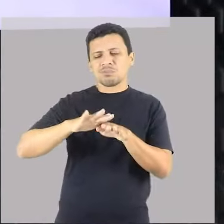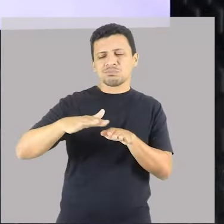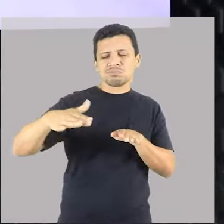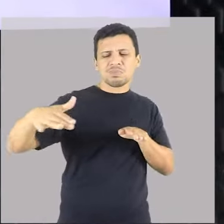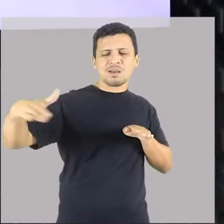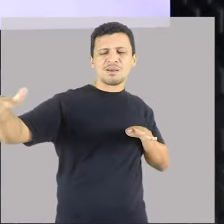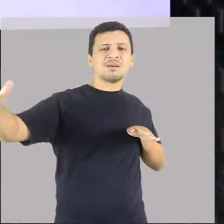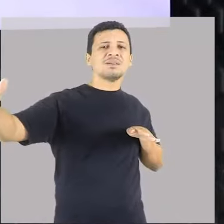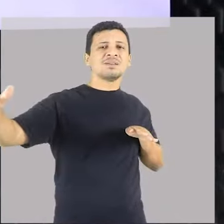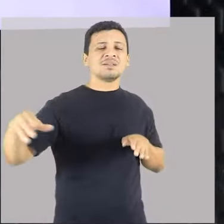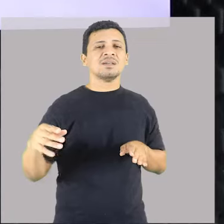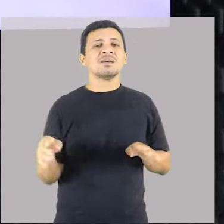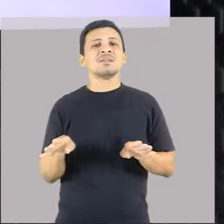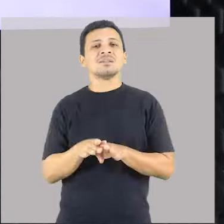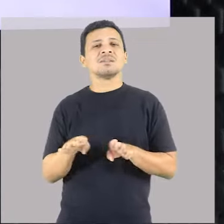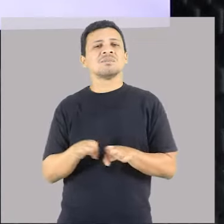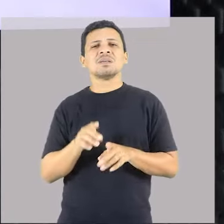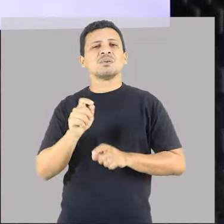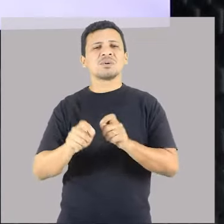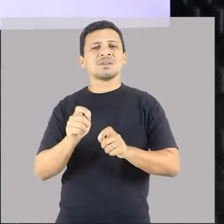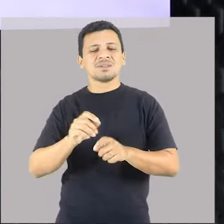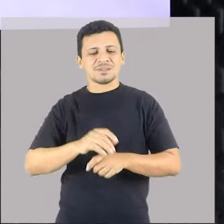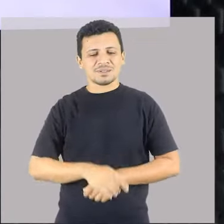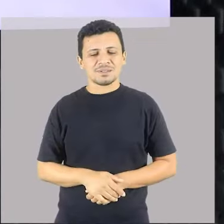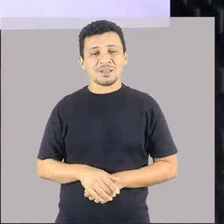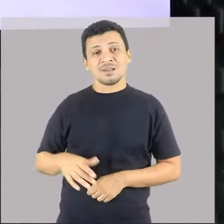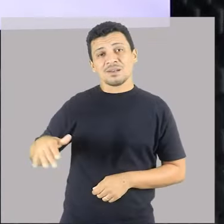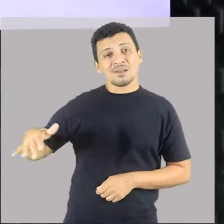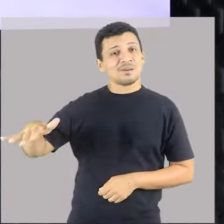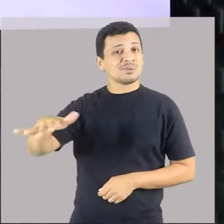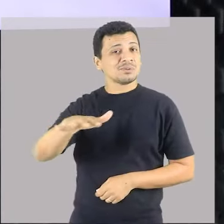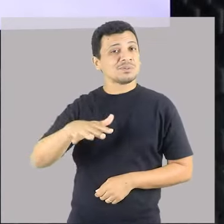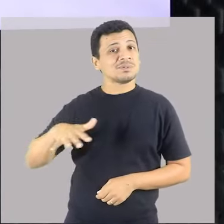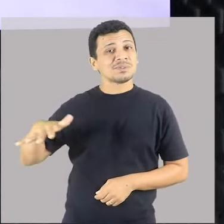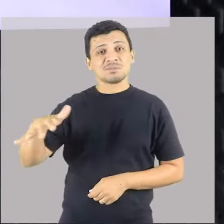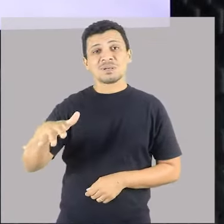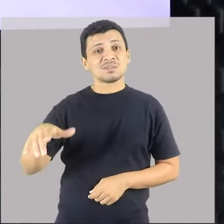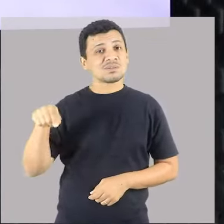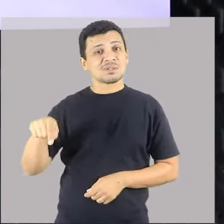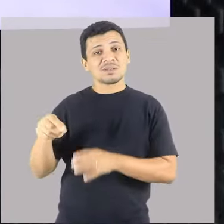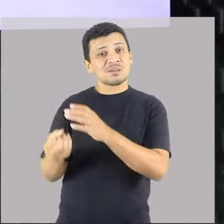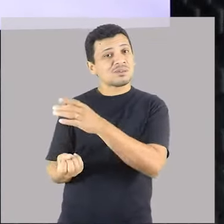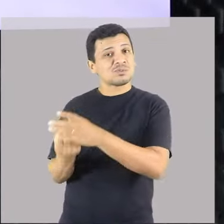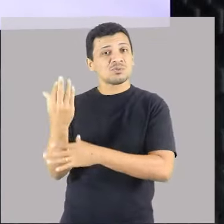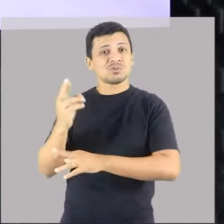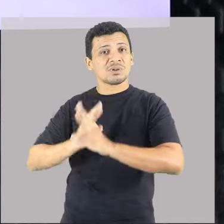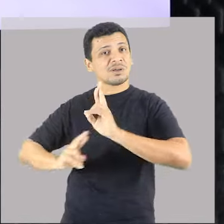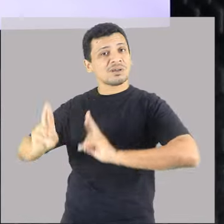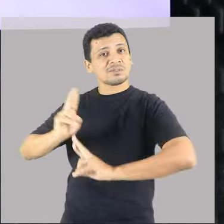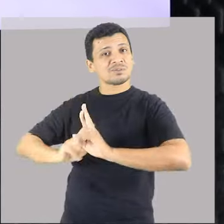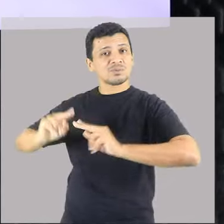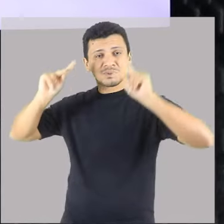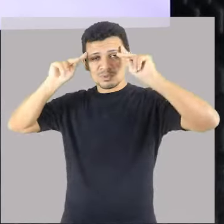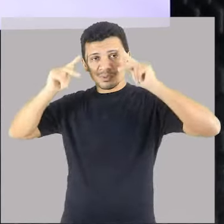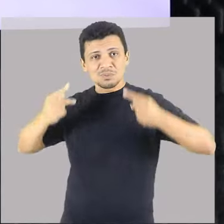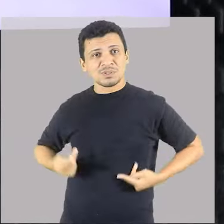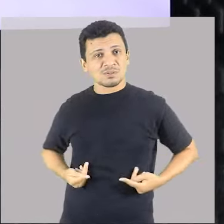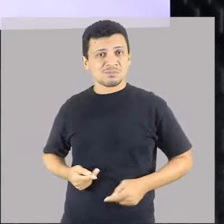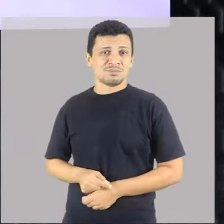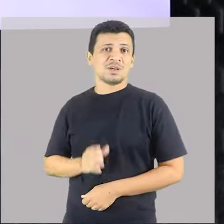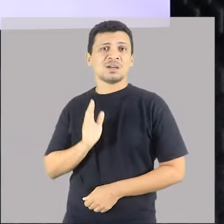contar paisagem antropizada é simples é aquele espaço que é fruto das relações humanas né Ou seja que foi